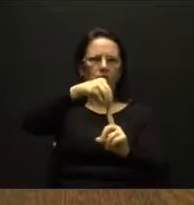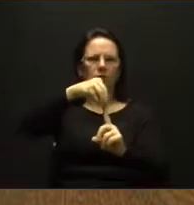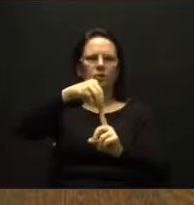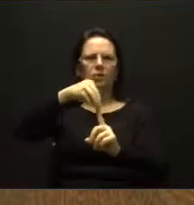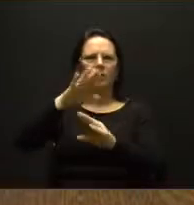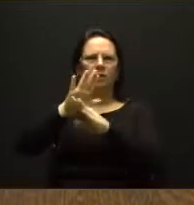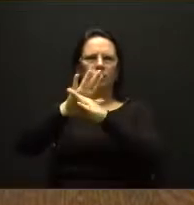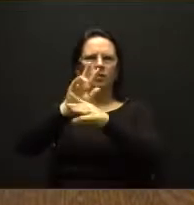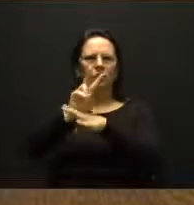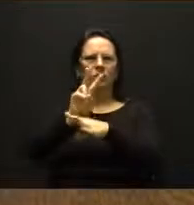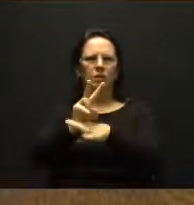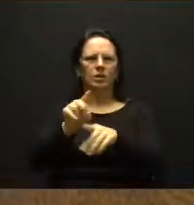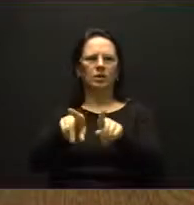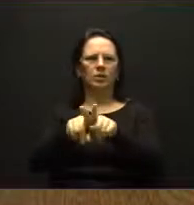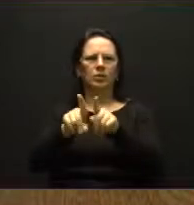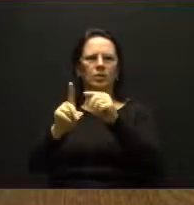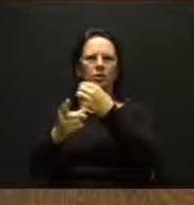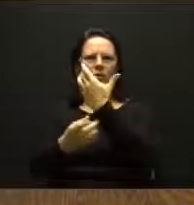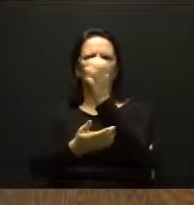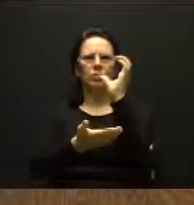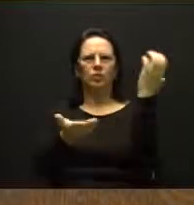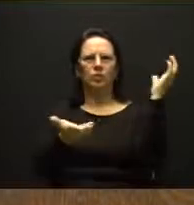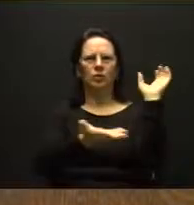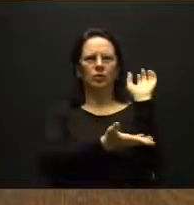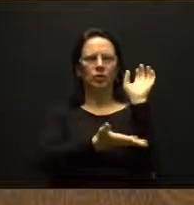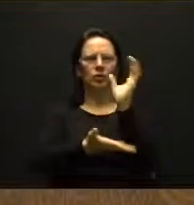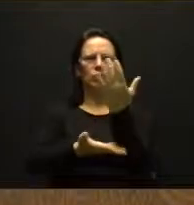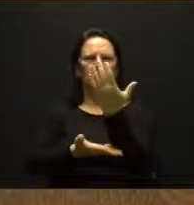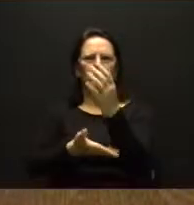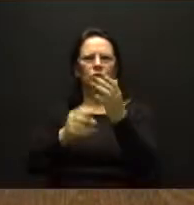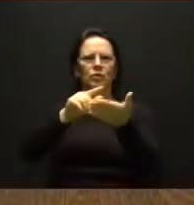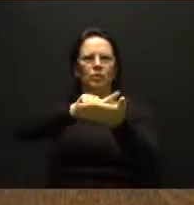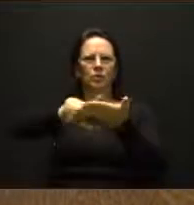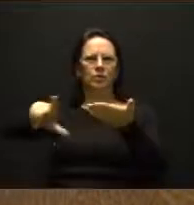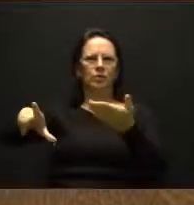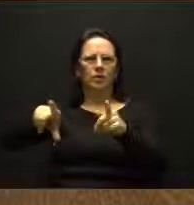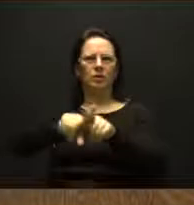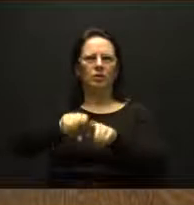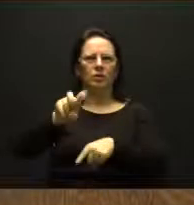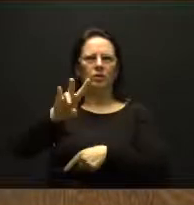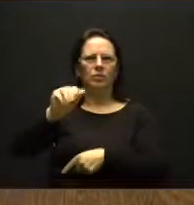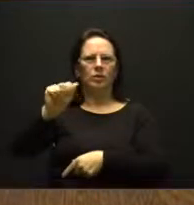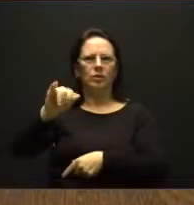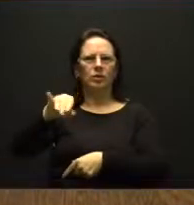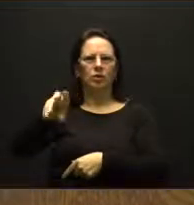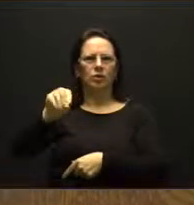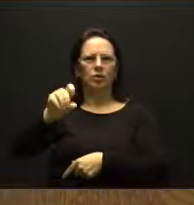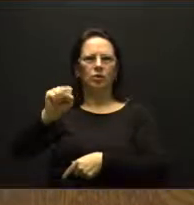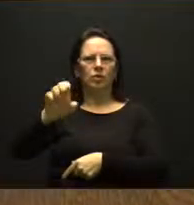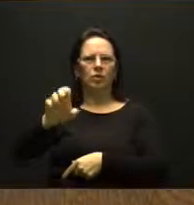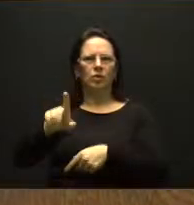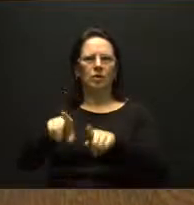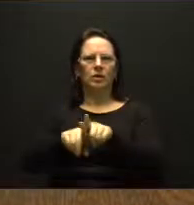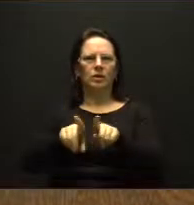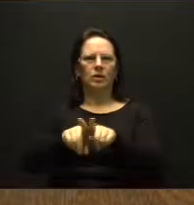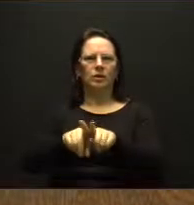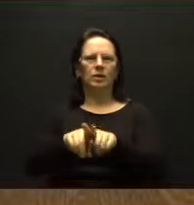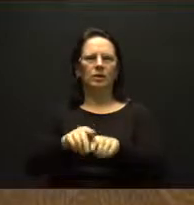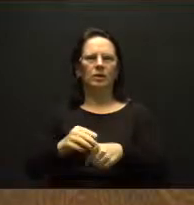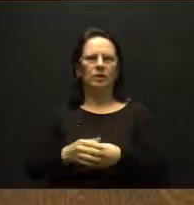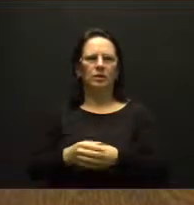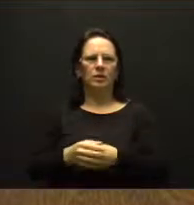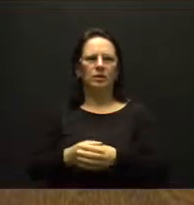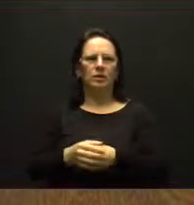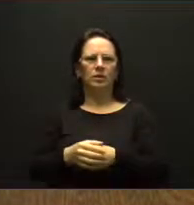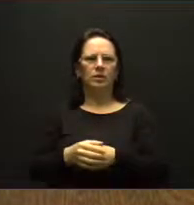manutenção do vento calçada da rua armando sales de oliveira centro anderson de andrade e